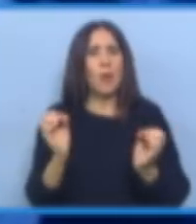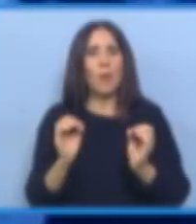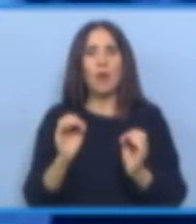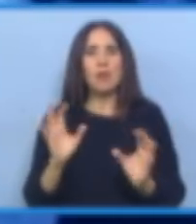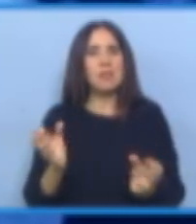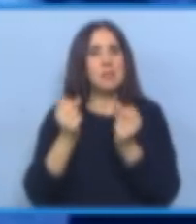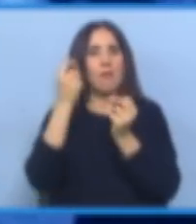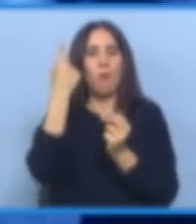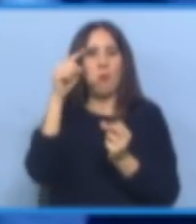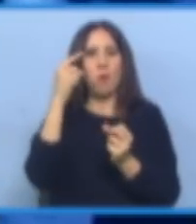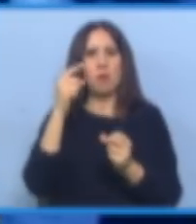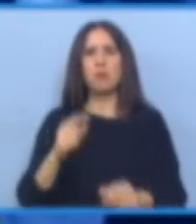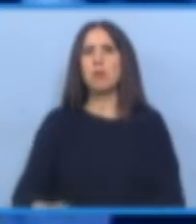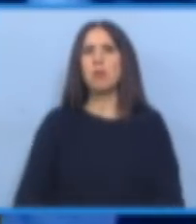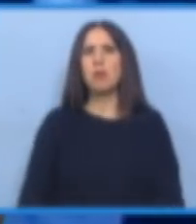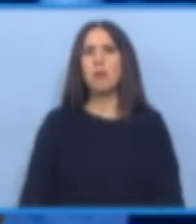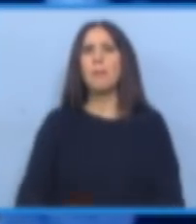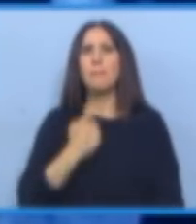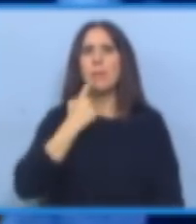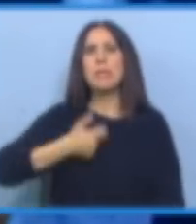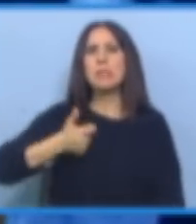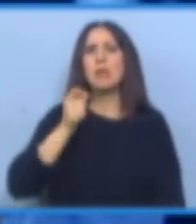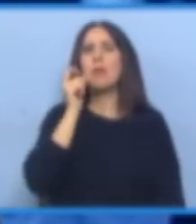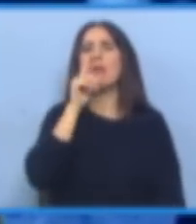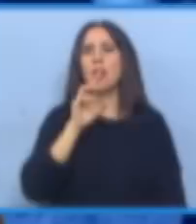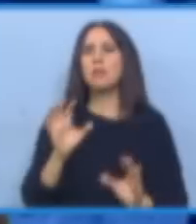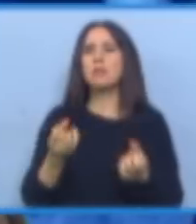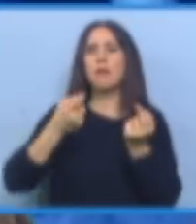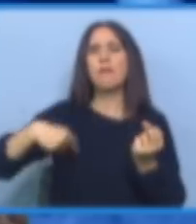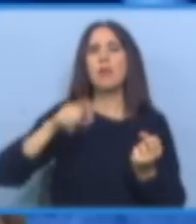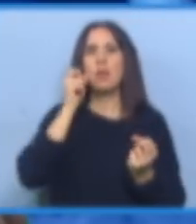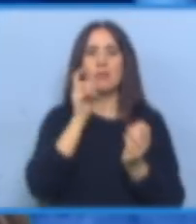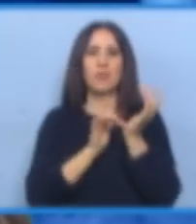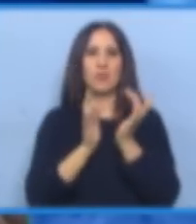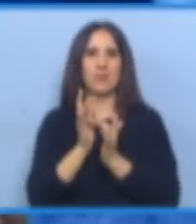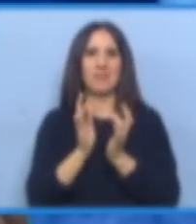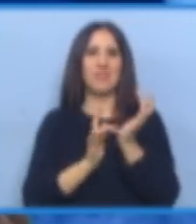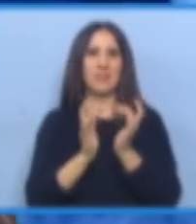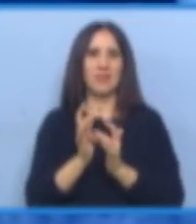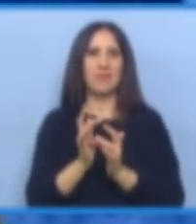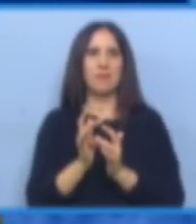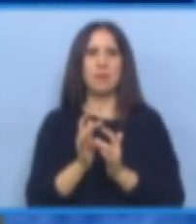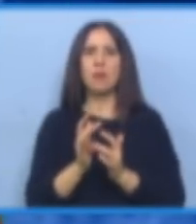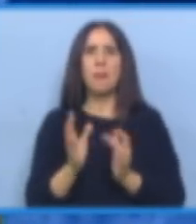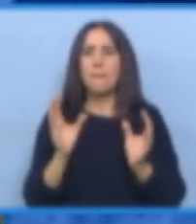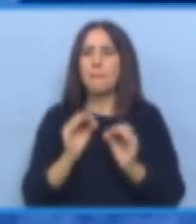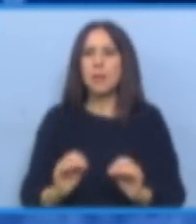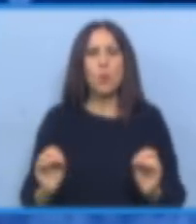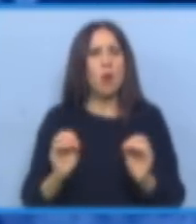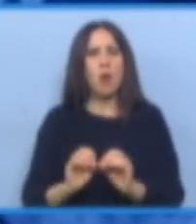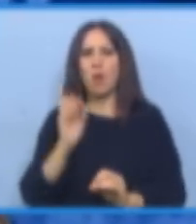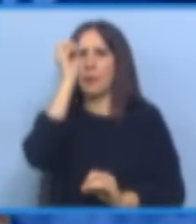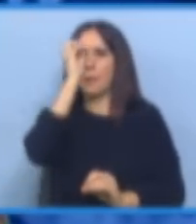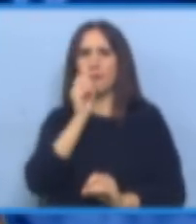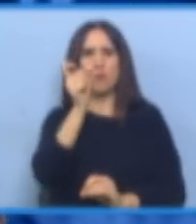salvos. Quem é que é a nossa pedra angular? Quem é que é o nosso Salvador? Jesus. Jesus. Não há mais ninguém. É só